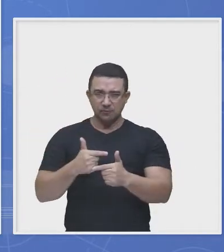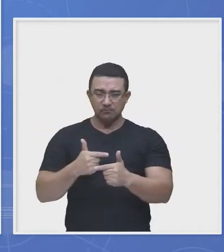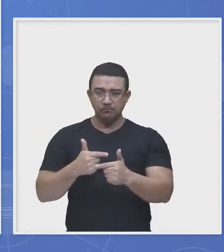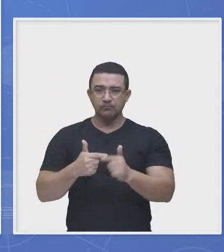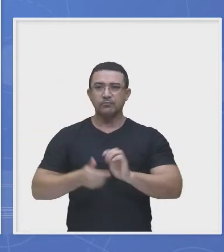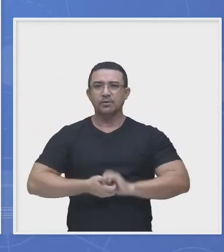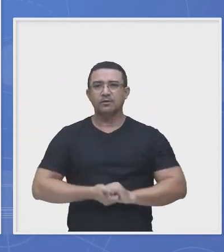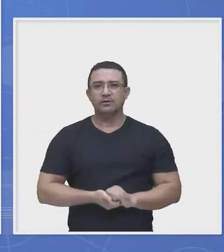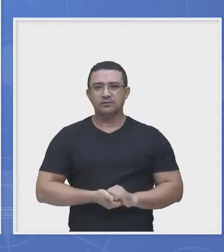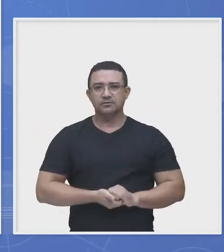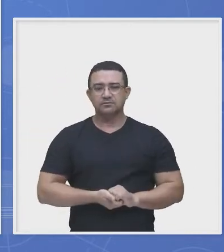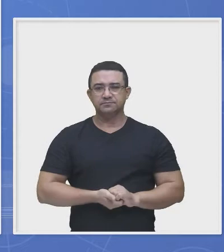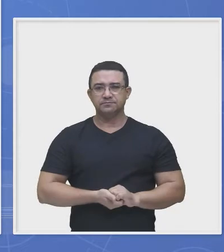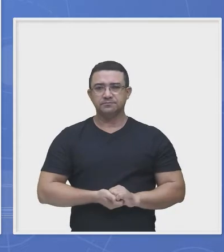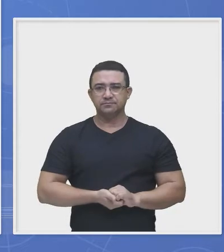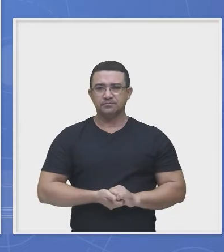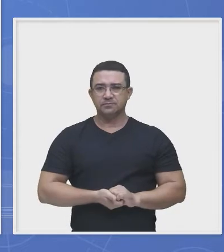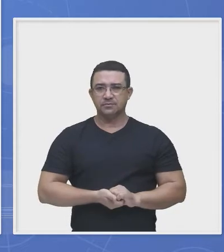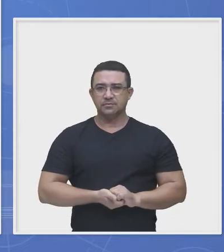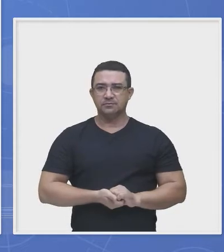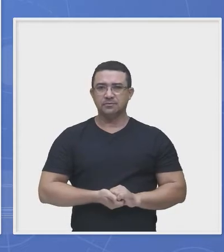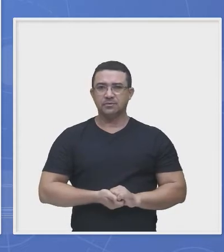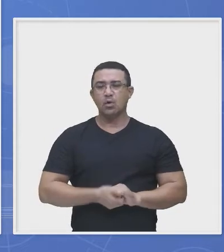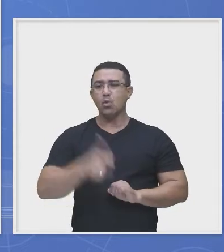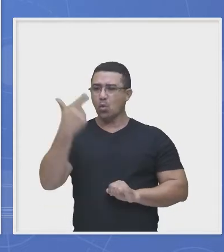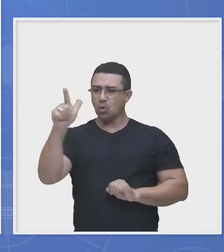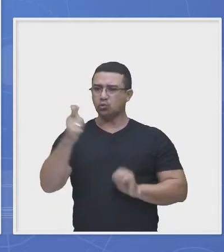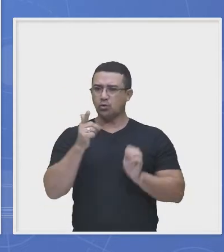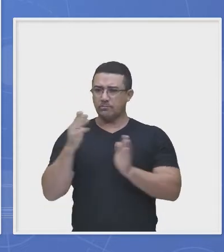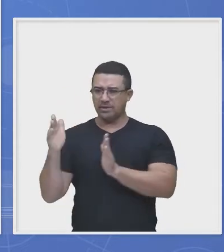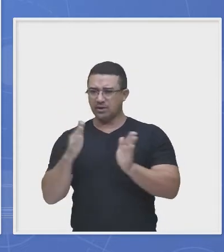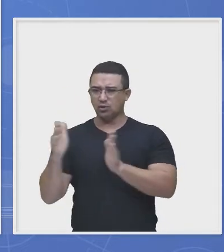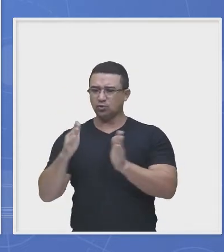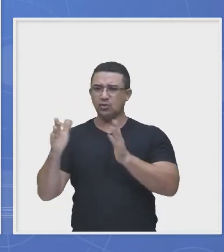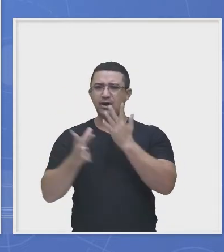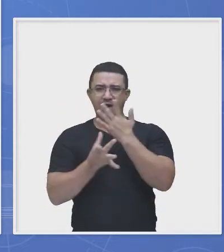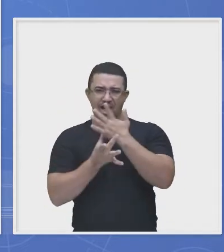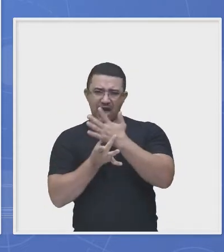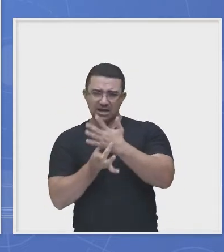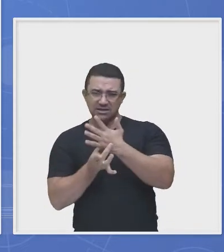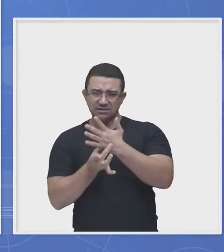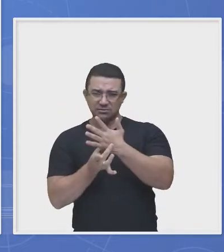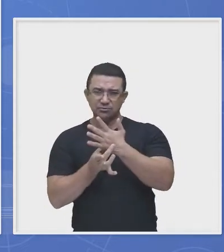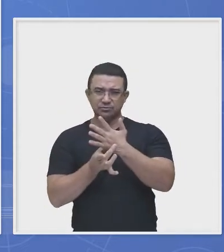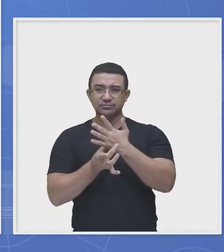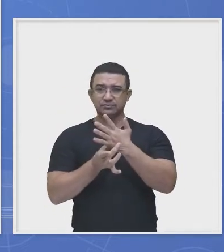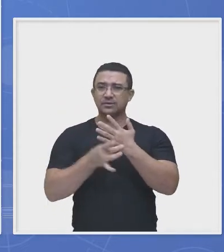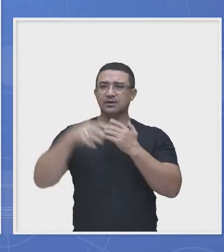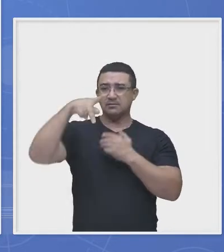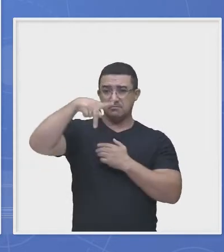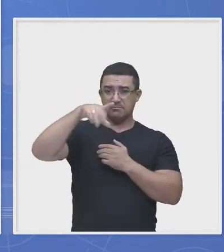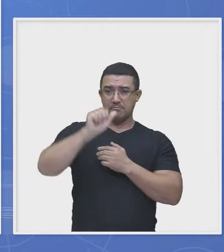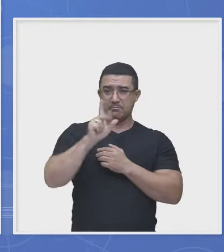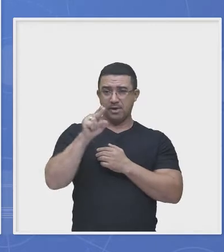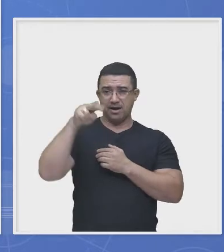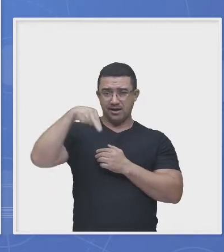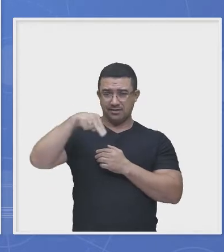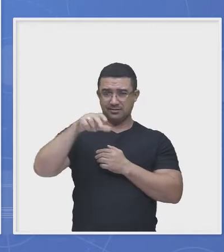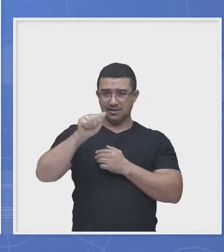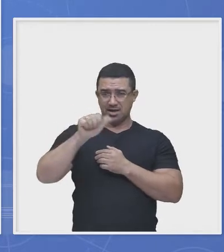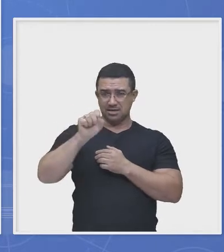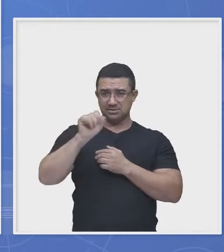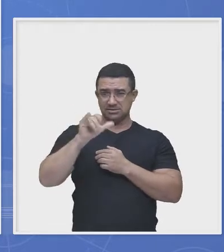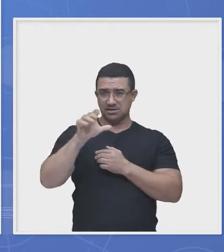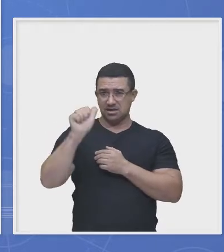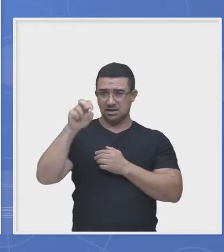literatura anteriormente, né? Em outros períodos como o realismo e o parnasianismo. Então vamos observar alguns exemplos de inovação